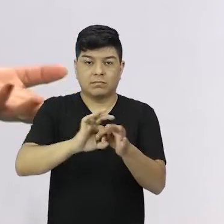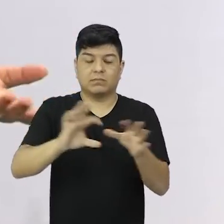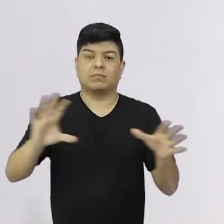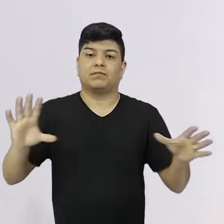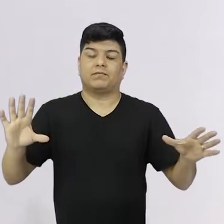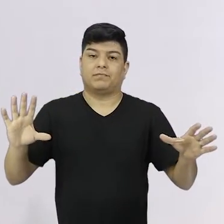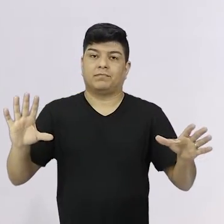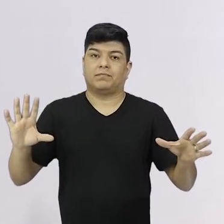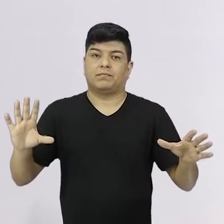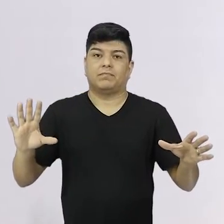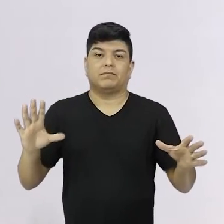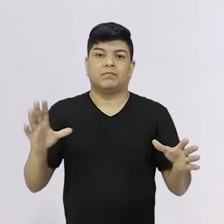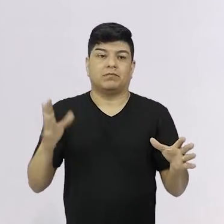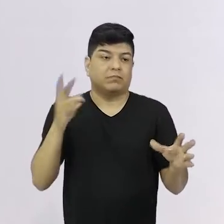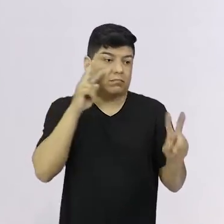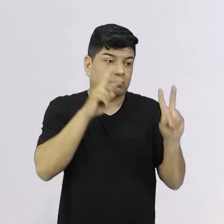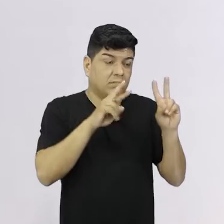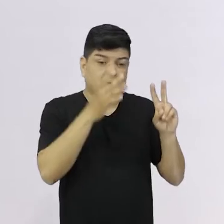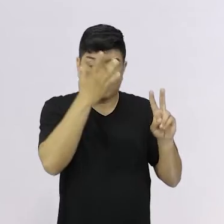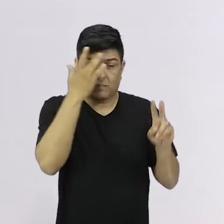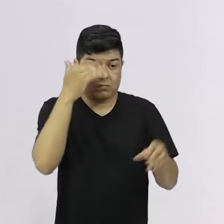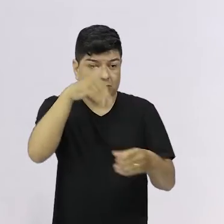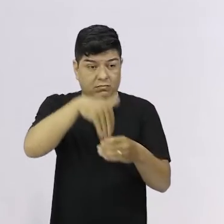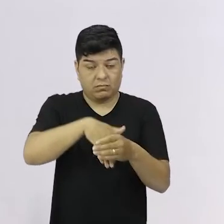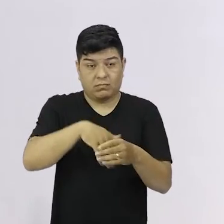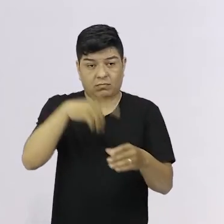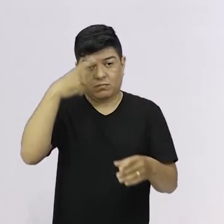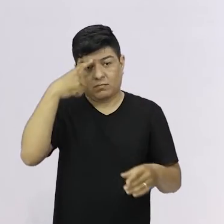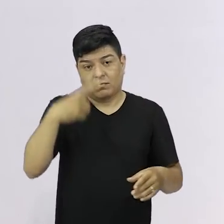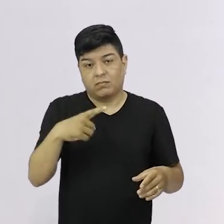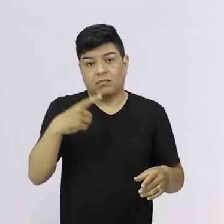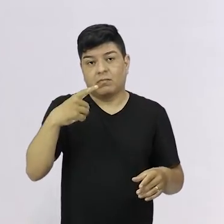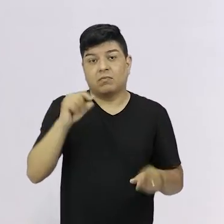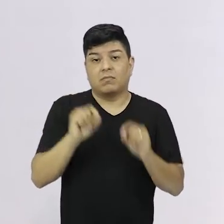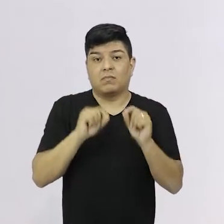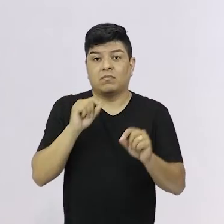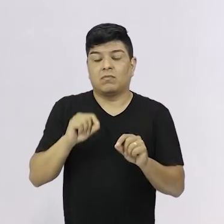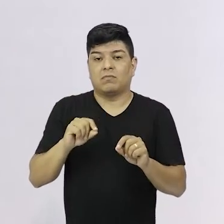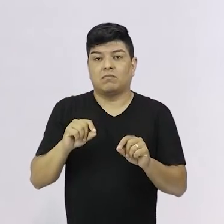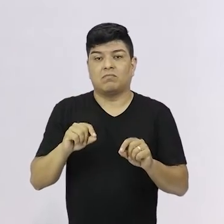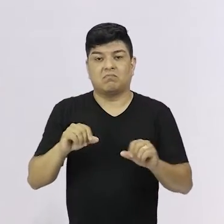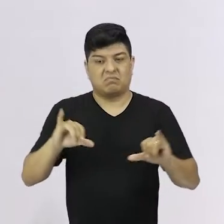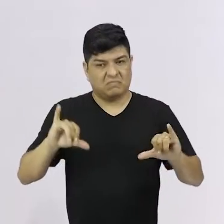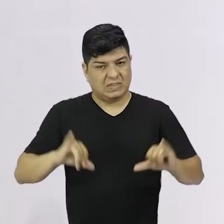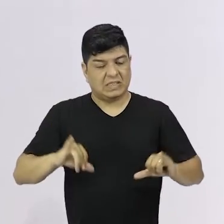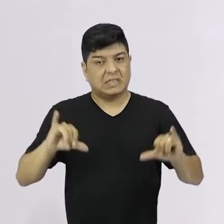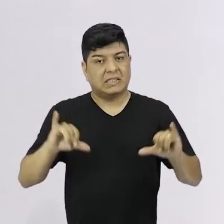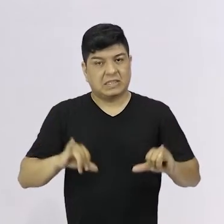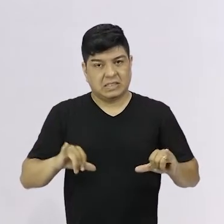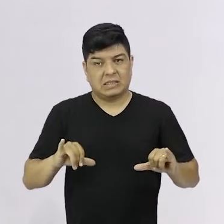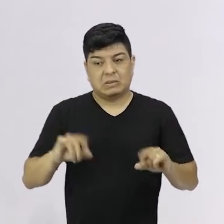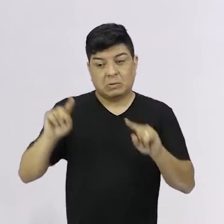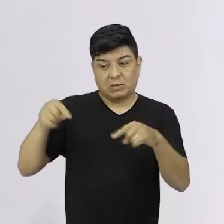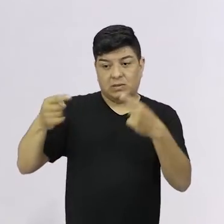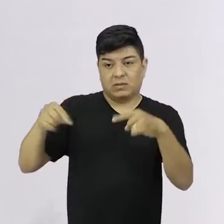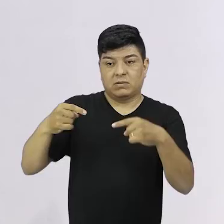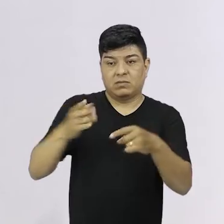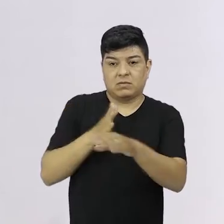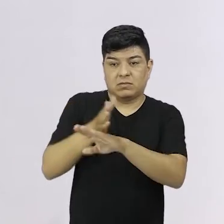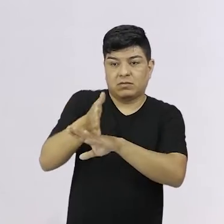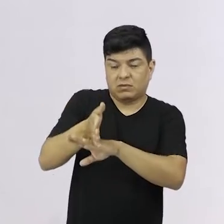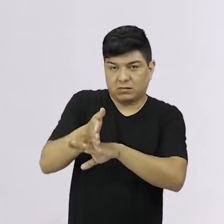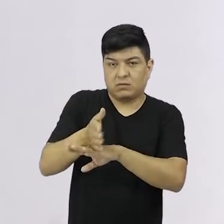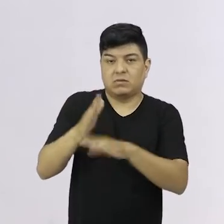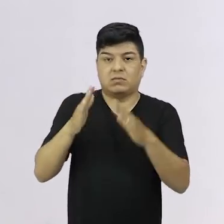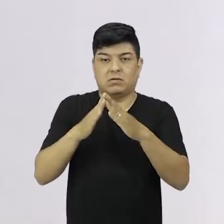aberto, né? Quem não votava nas pessoas que o coronel indicava, ele sofria várias repressões, né? Os jagunços invadiam uma